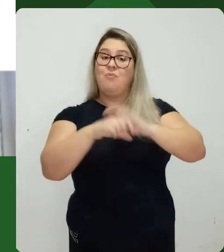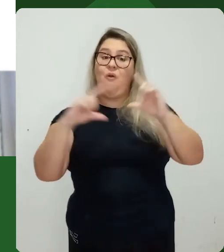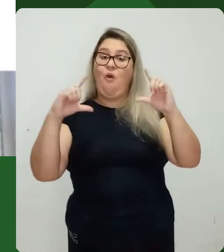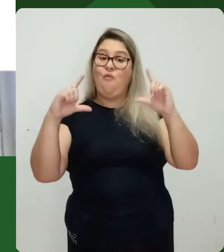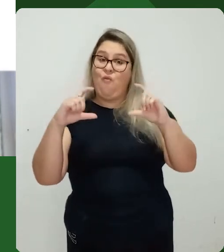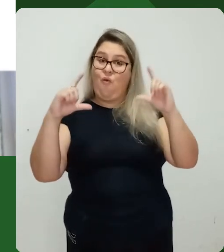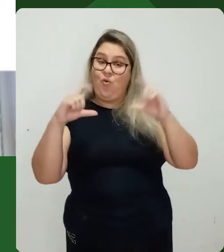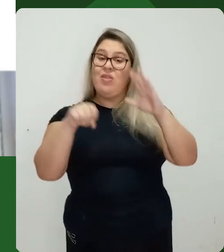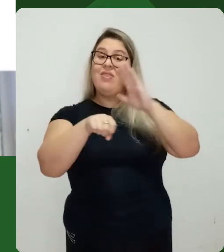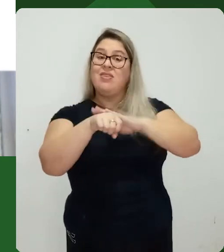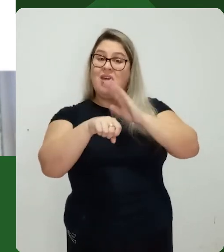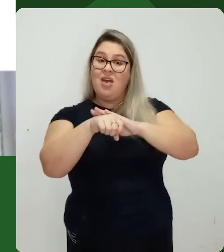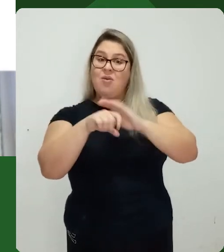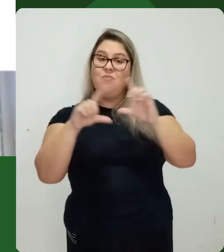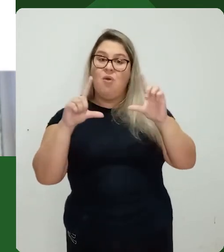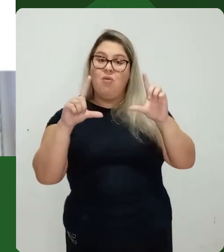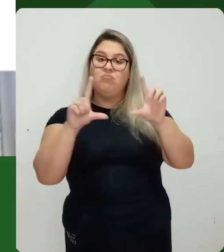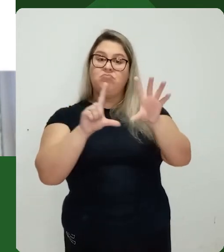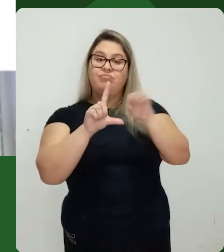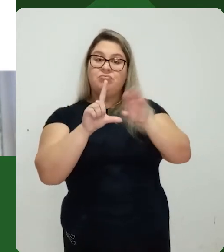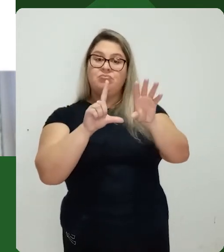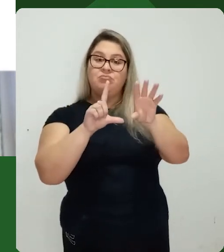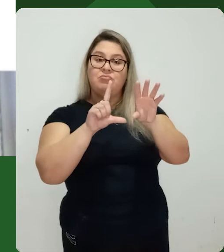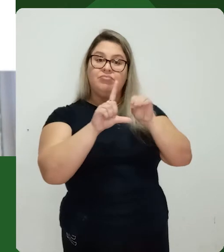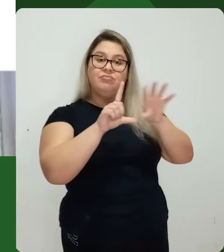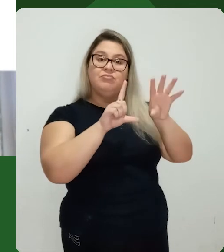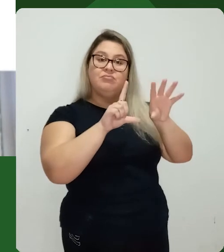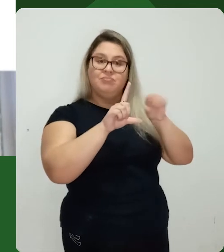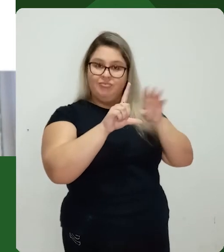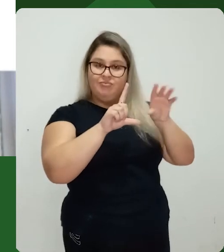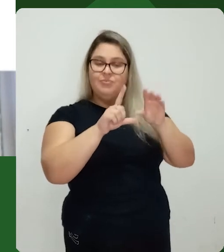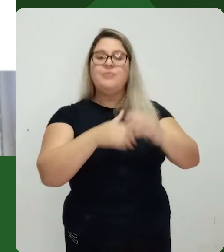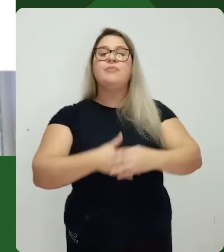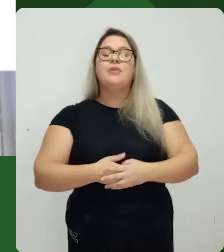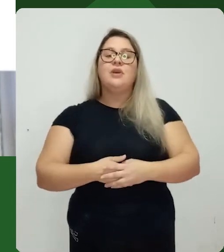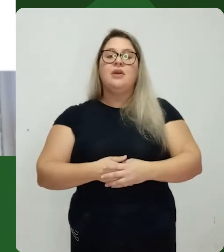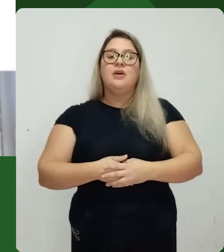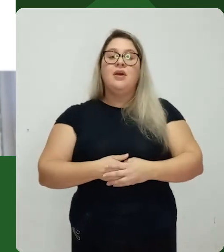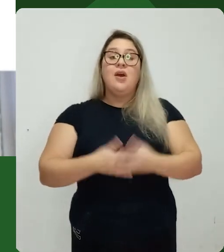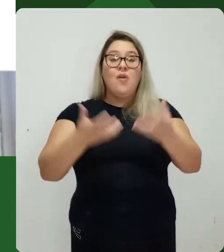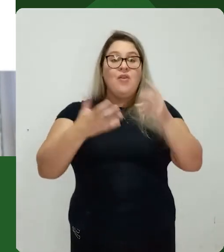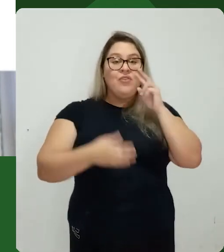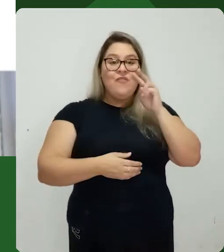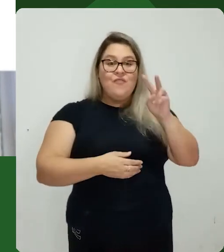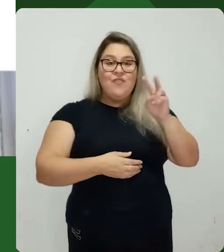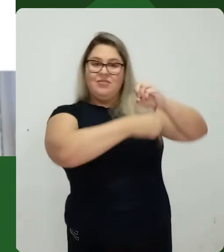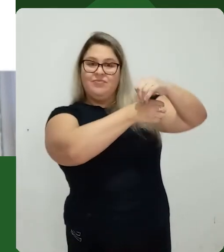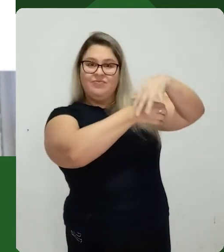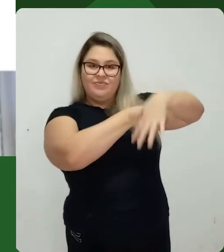o obturador. O obturador tem a ver com o tempo da foto, o tempo que vai estar sendo exposto ali para fazer a